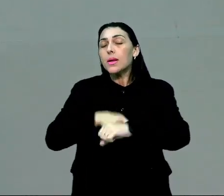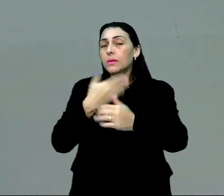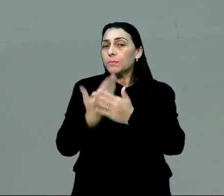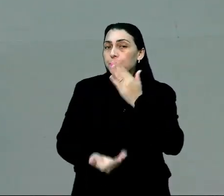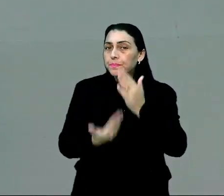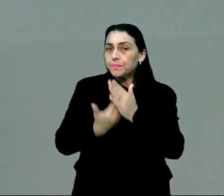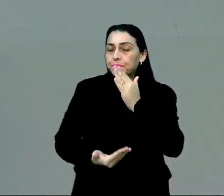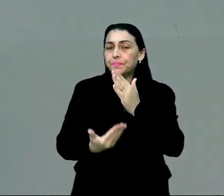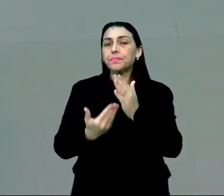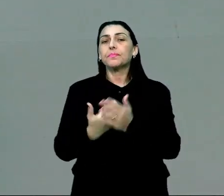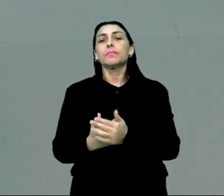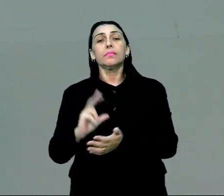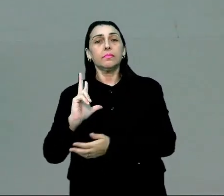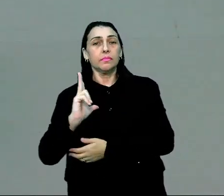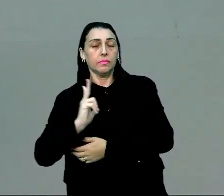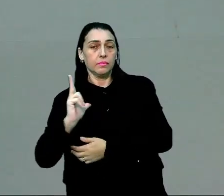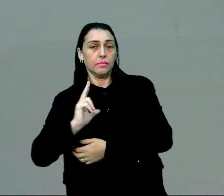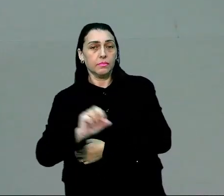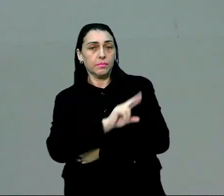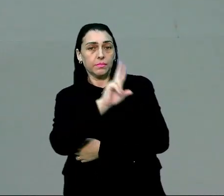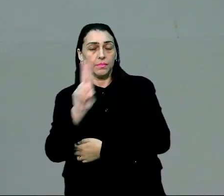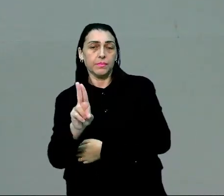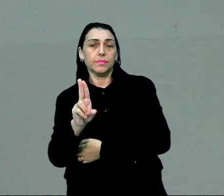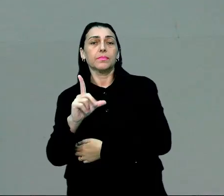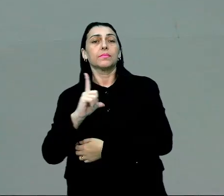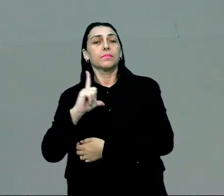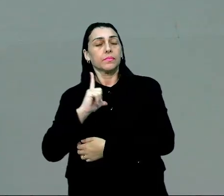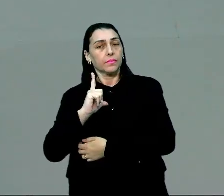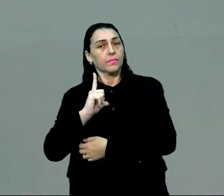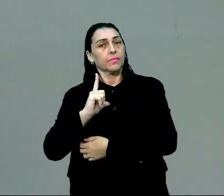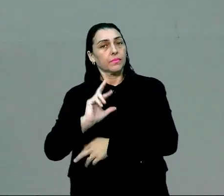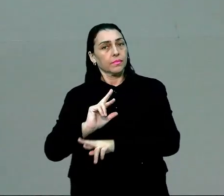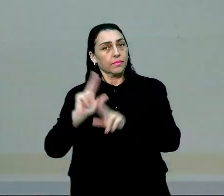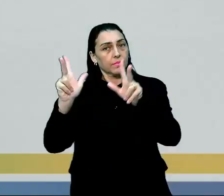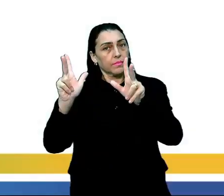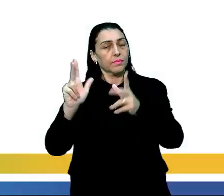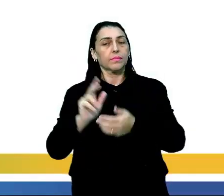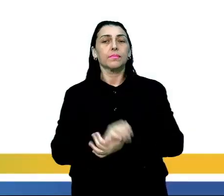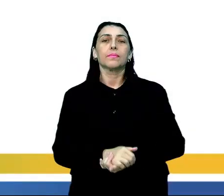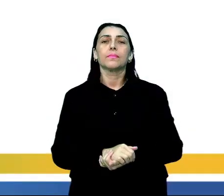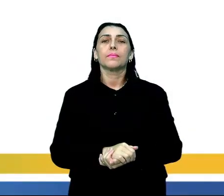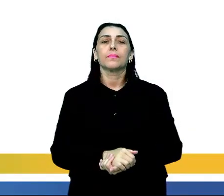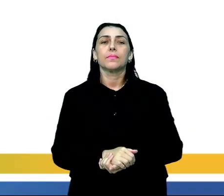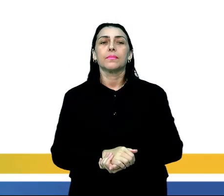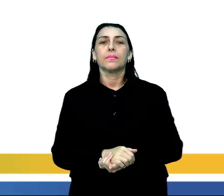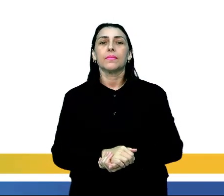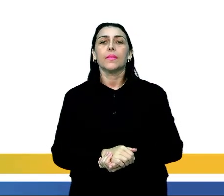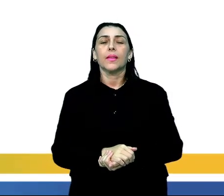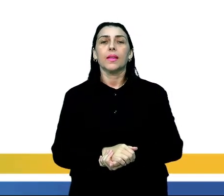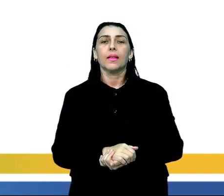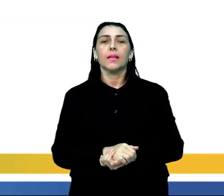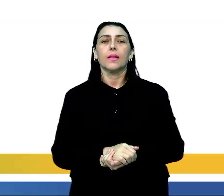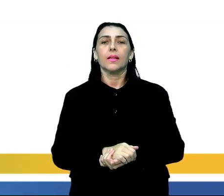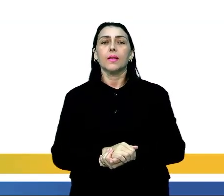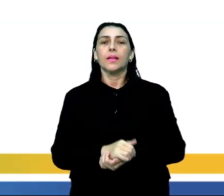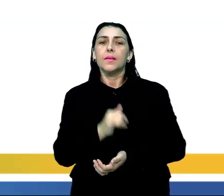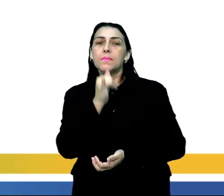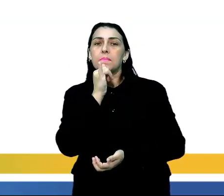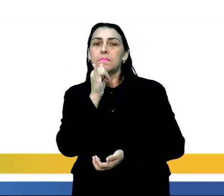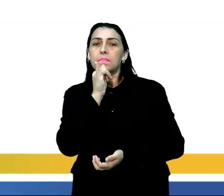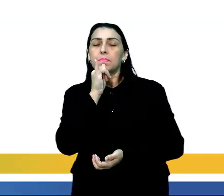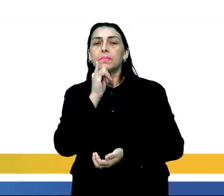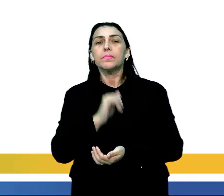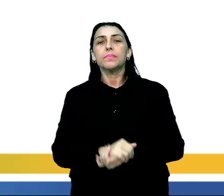até privada ou receba uma pena alternativa. E aí, esse, por